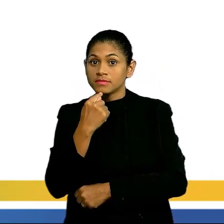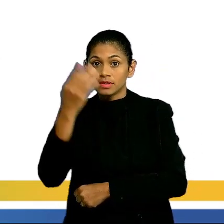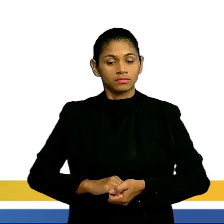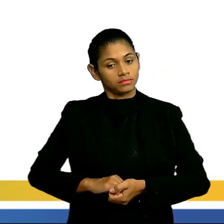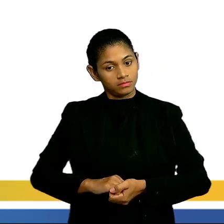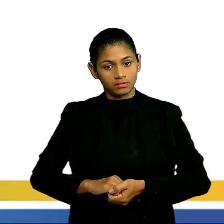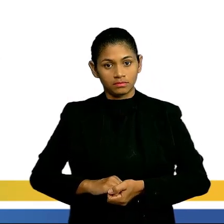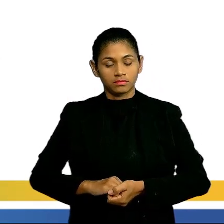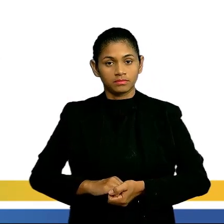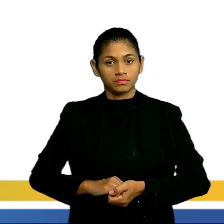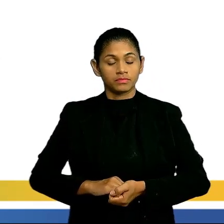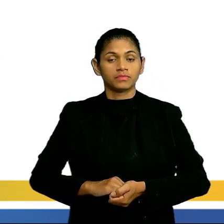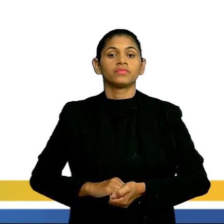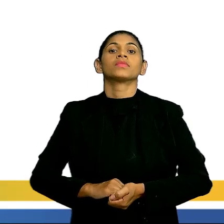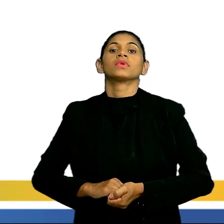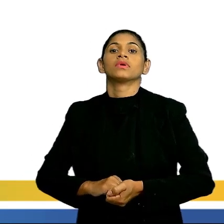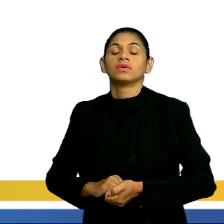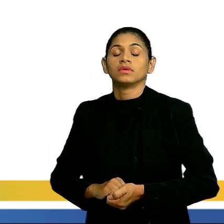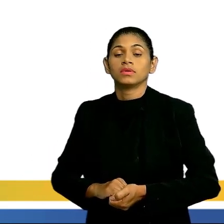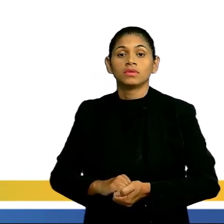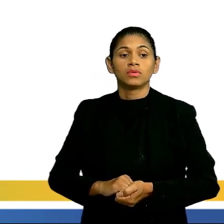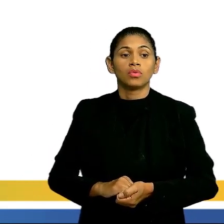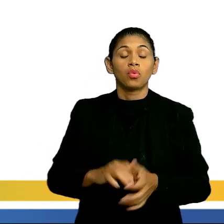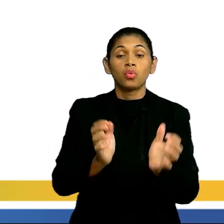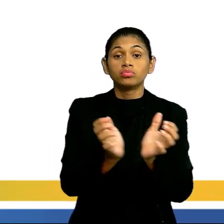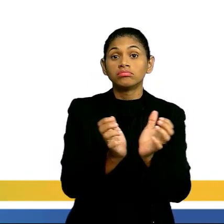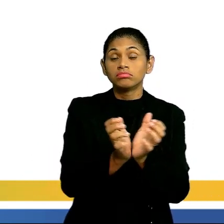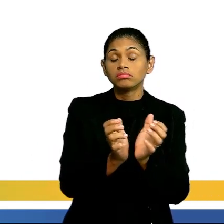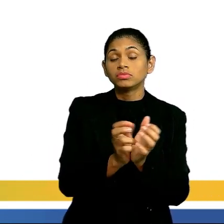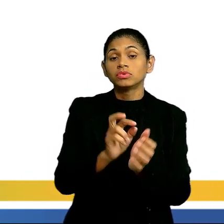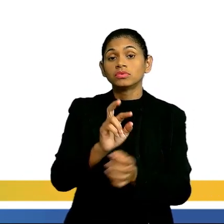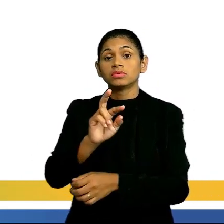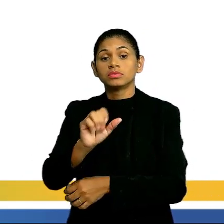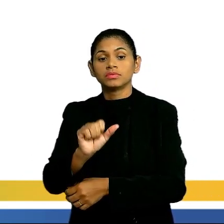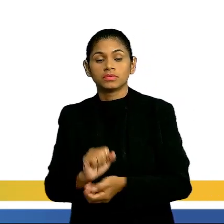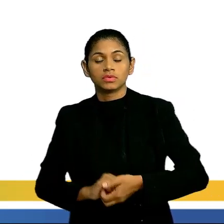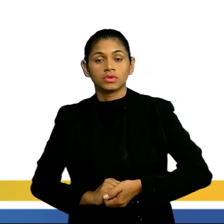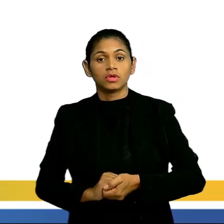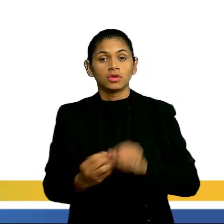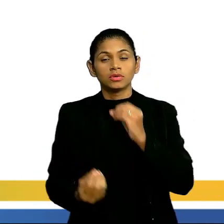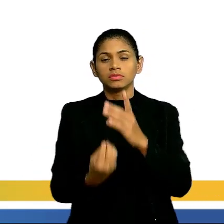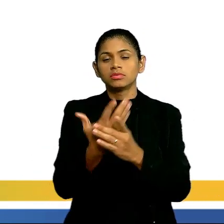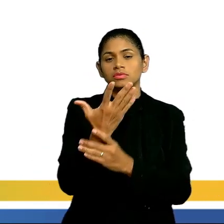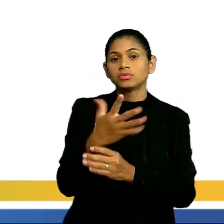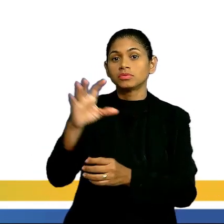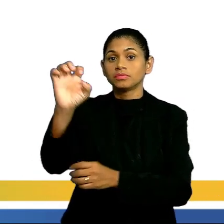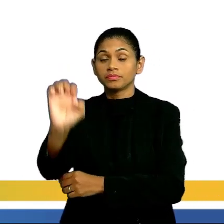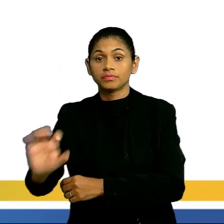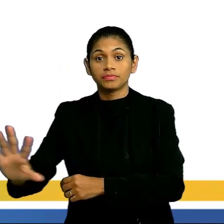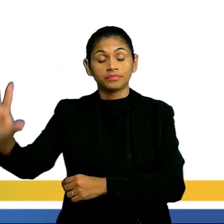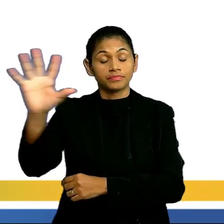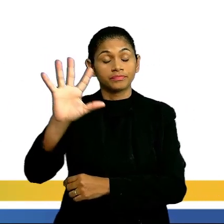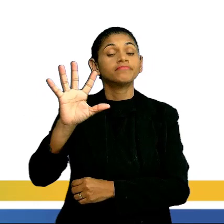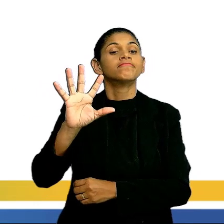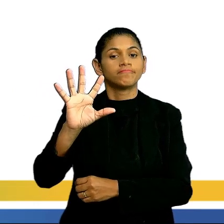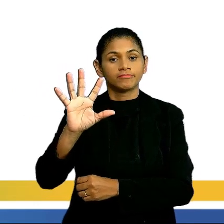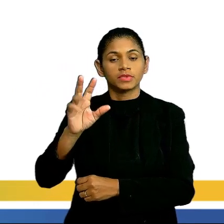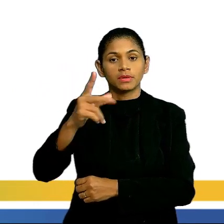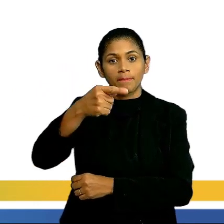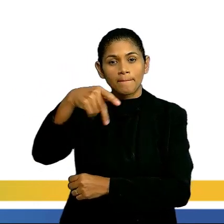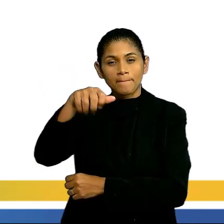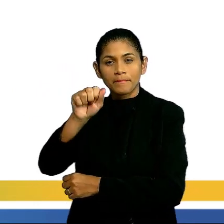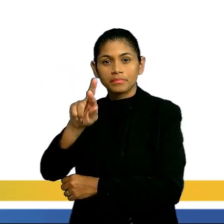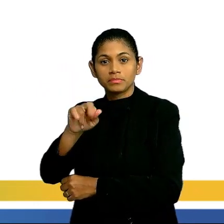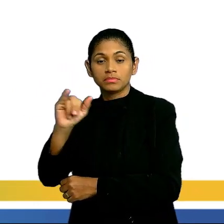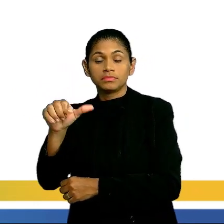escritor. O surrealismo foi uma das vanguardas artísticas europeias que surgiu em Paris no início